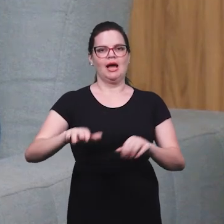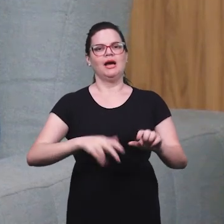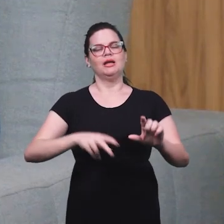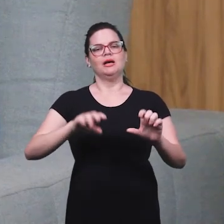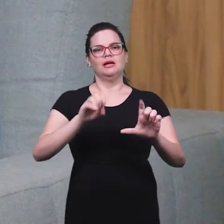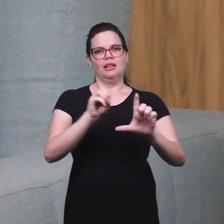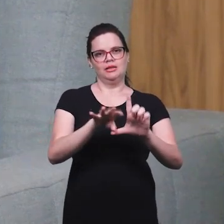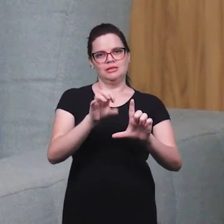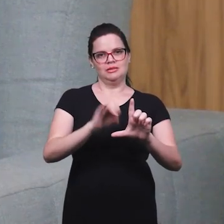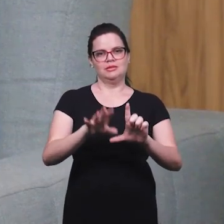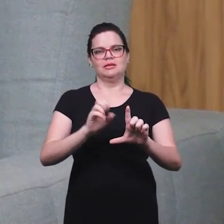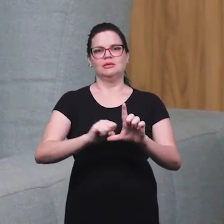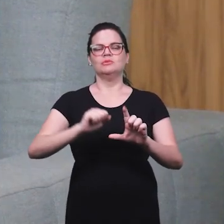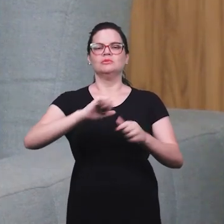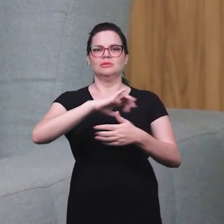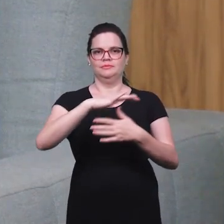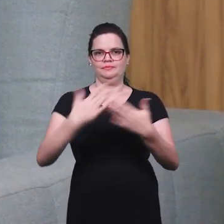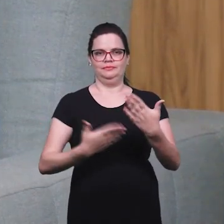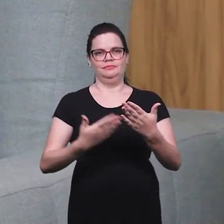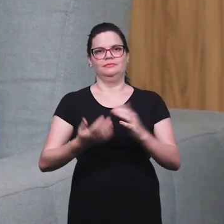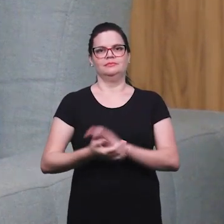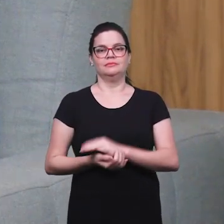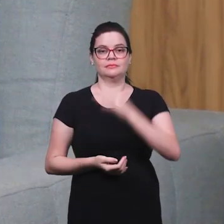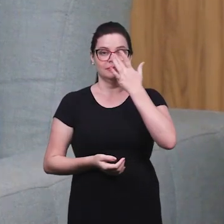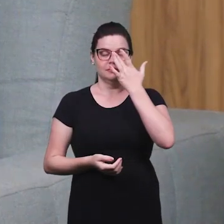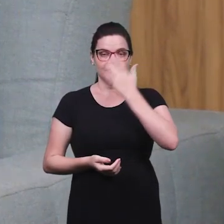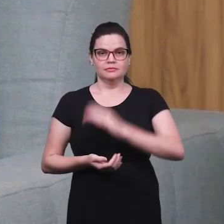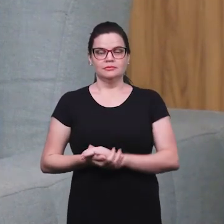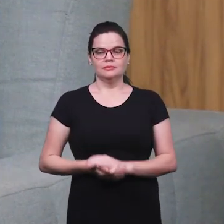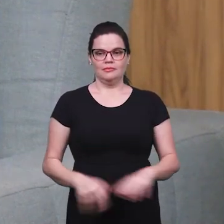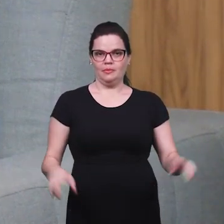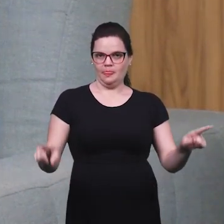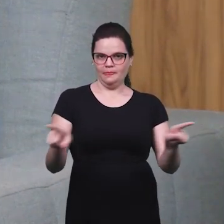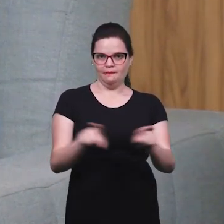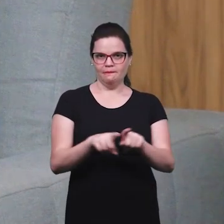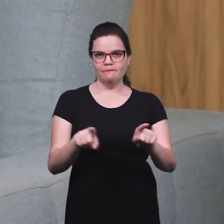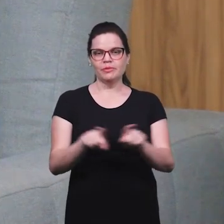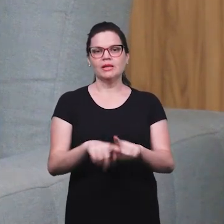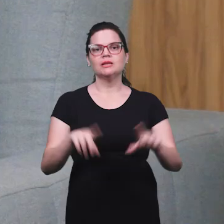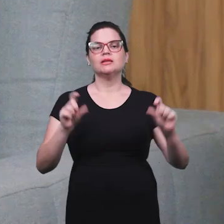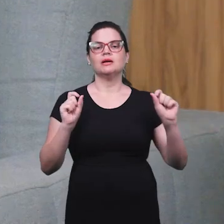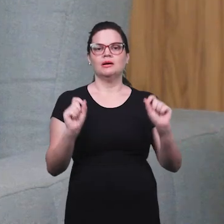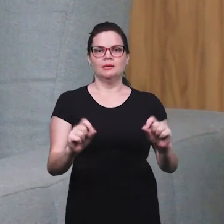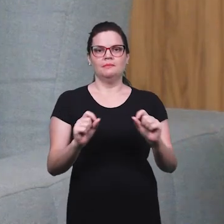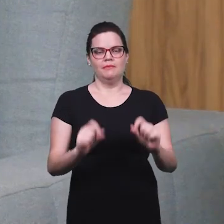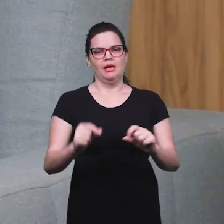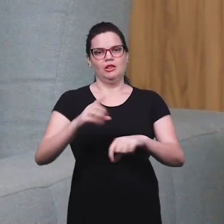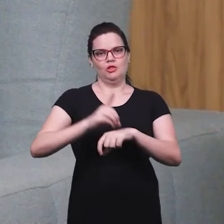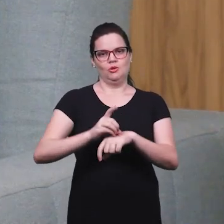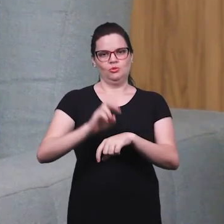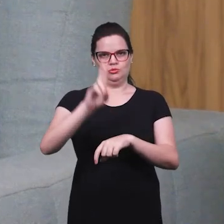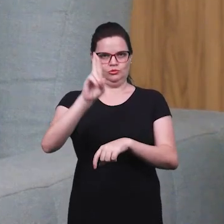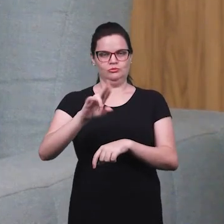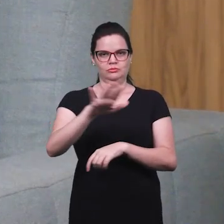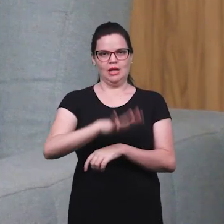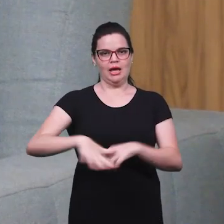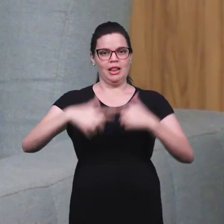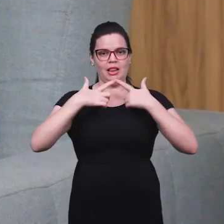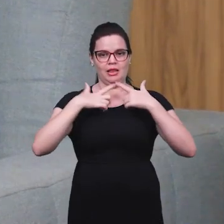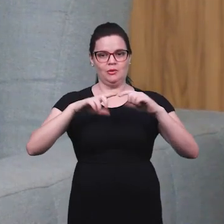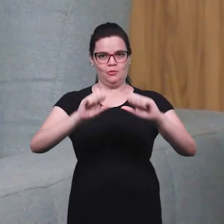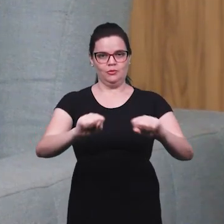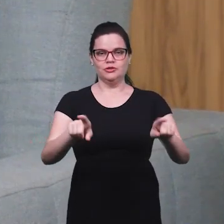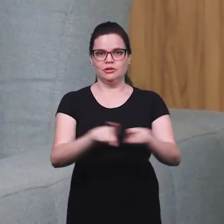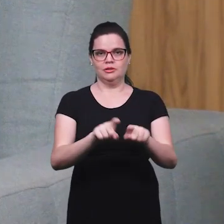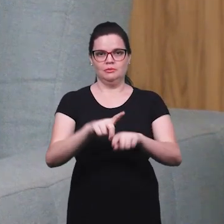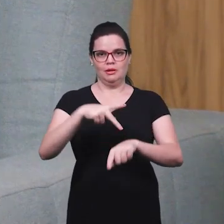letras, Libras, psicopedagogo, doutor em linguística aplicada, pós-doutorado em